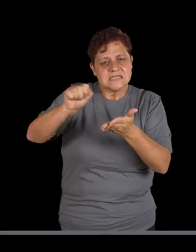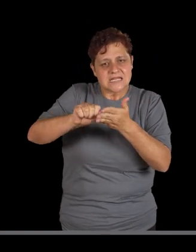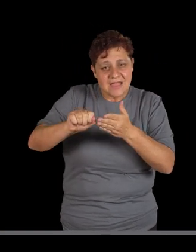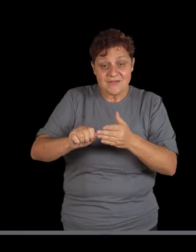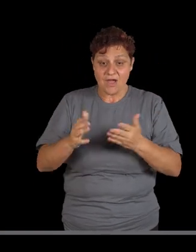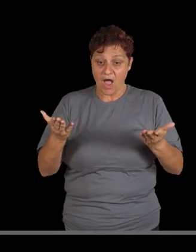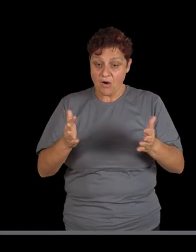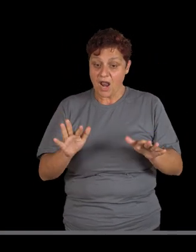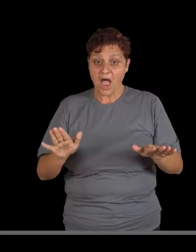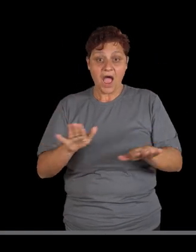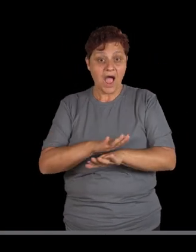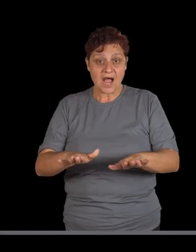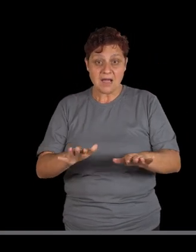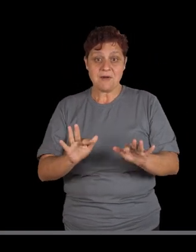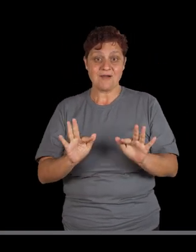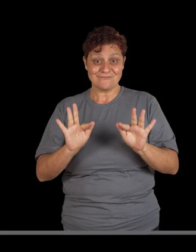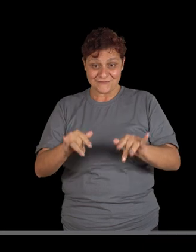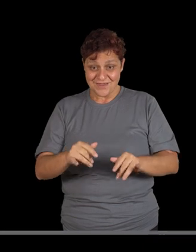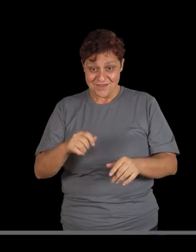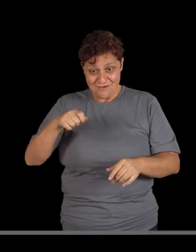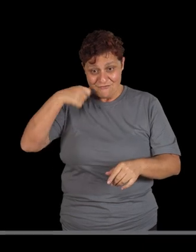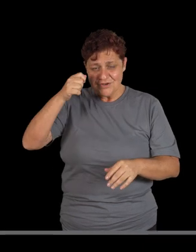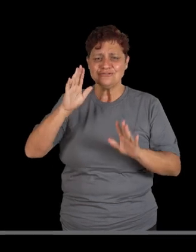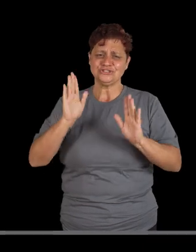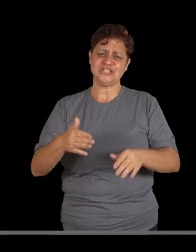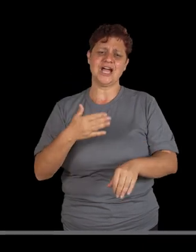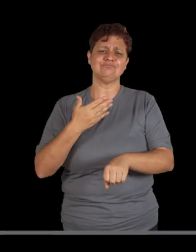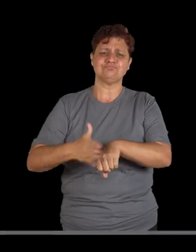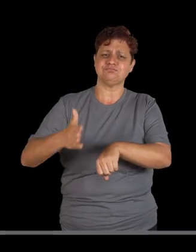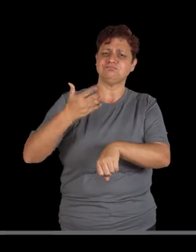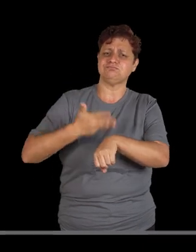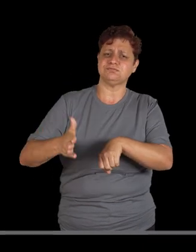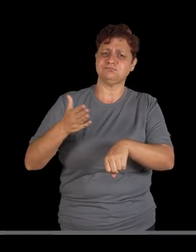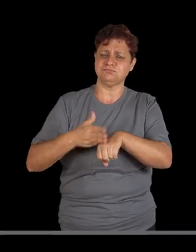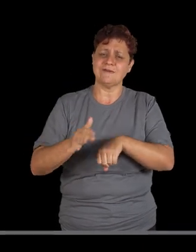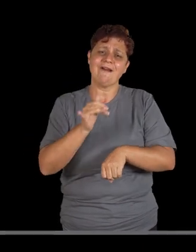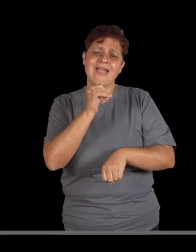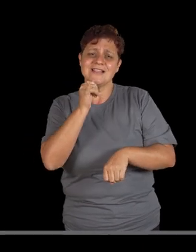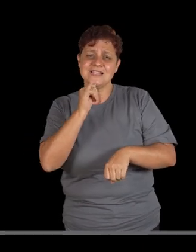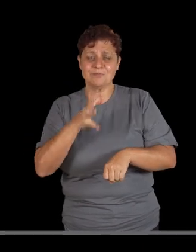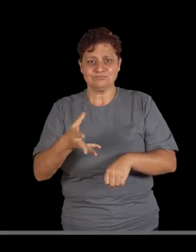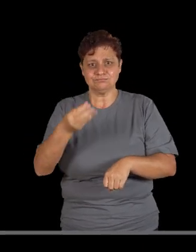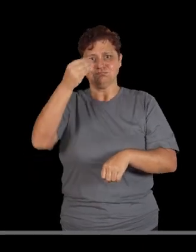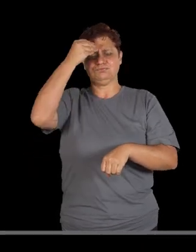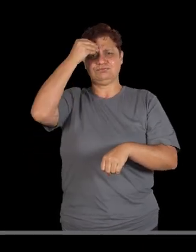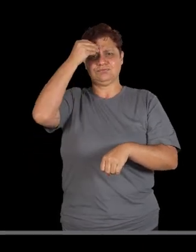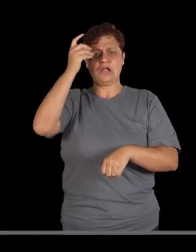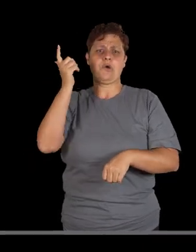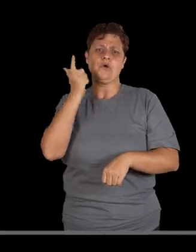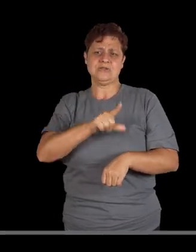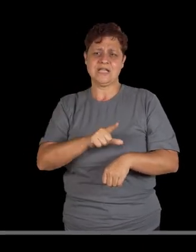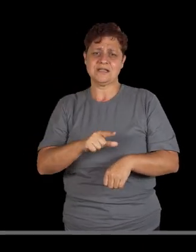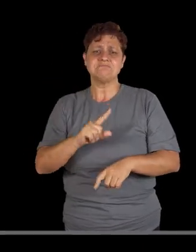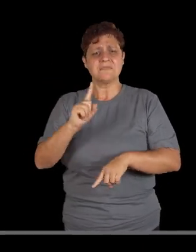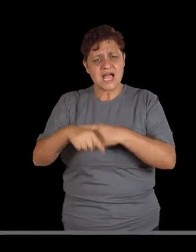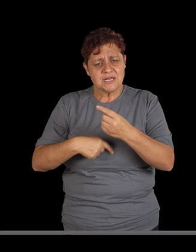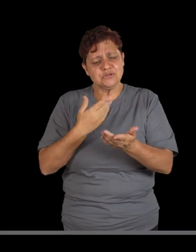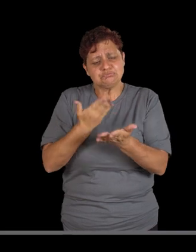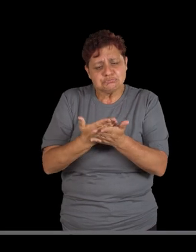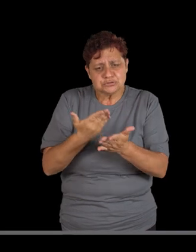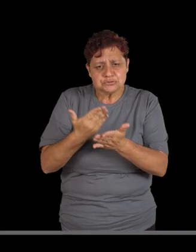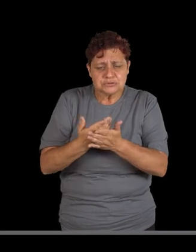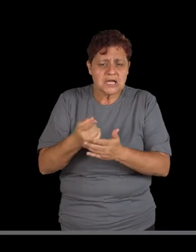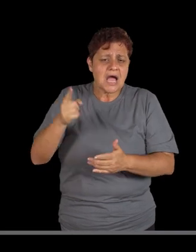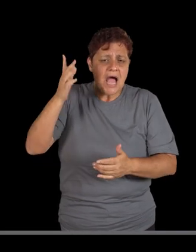assim que acabar esse vídeo, tá? Você já faça os exemplos para aquilo não sair da sua cabeça e tente rever ele